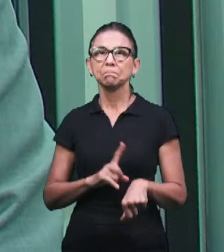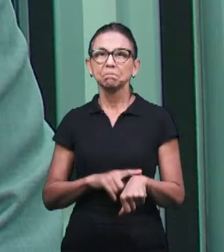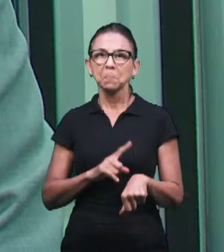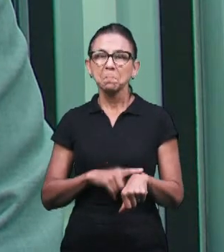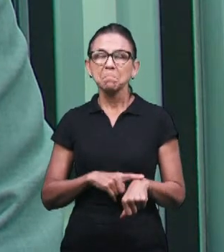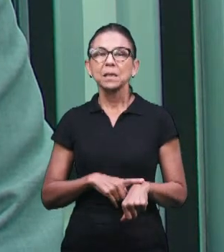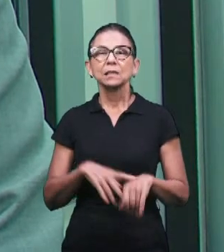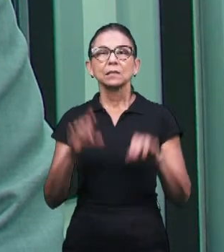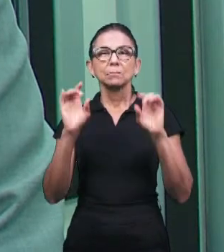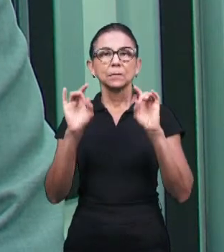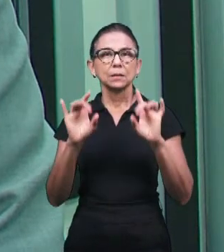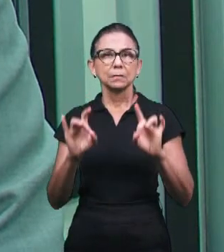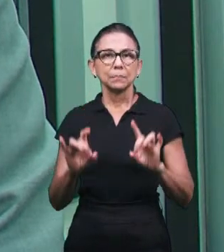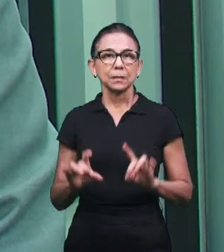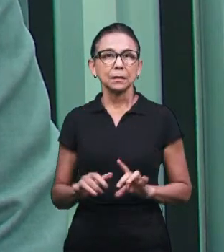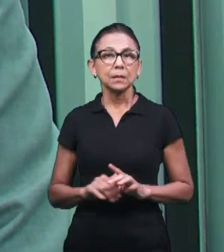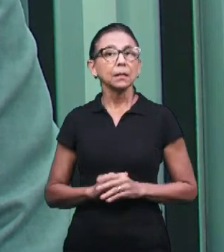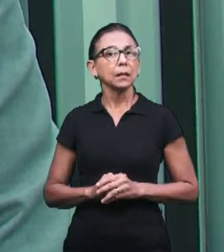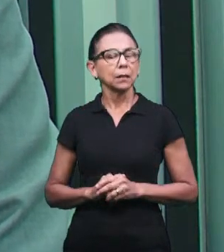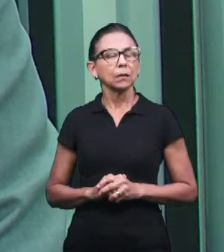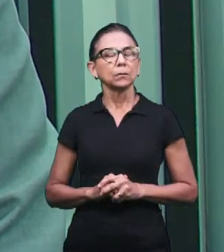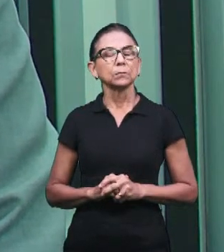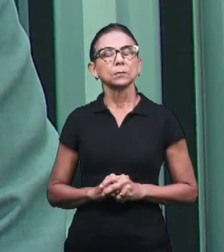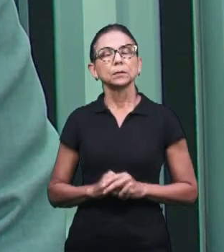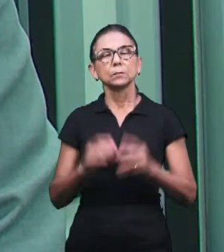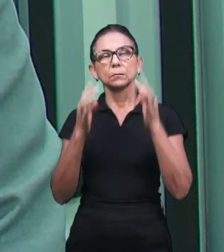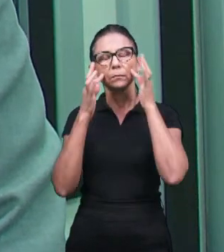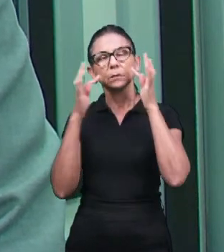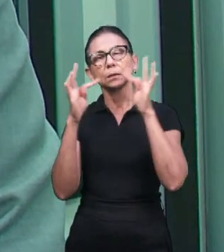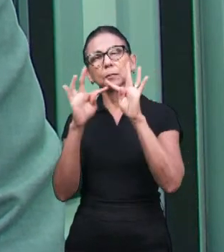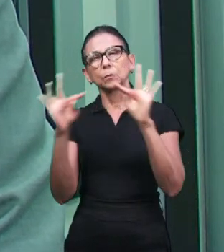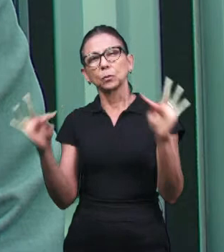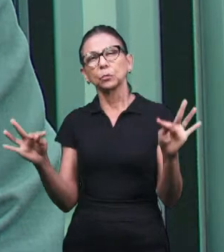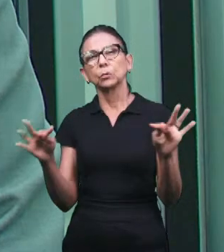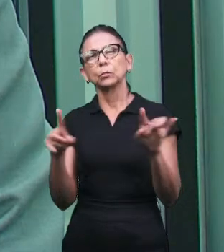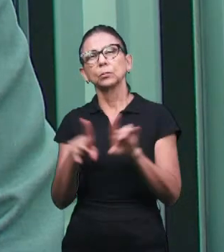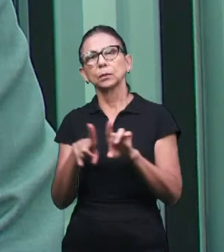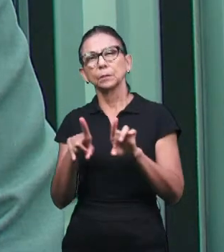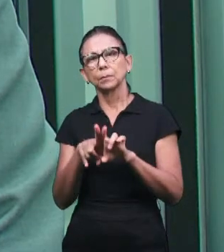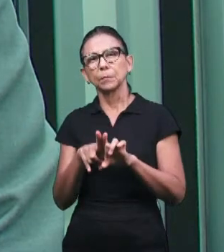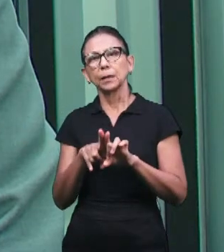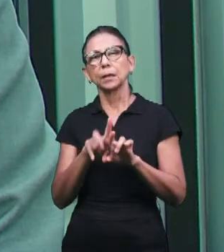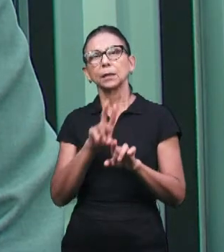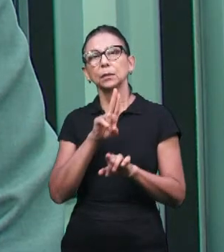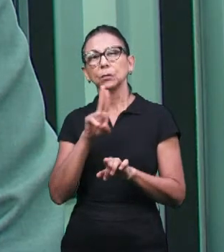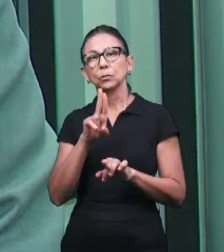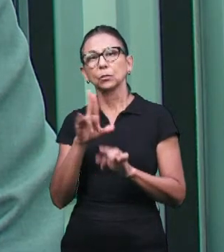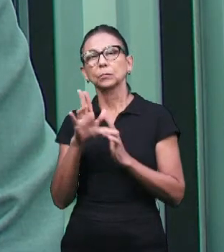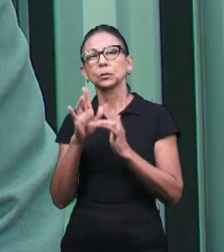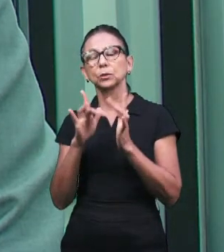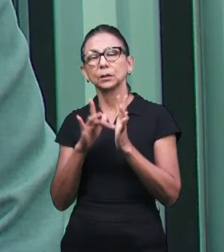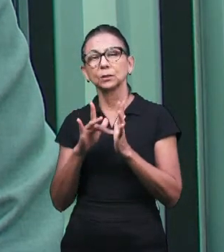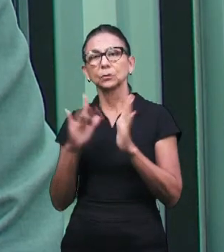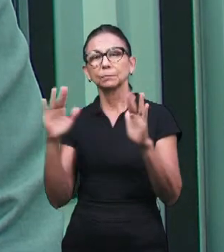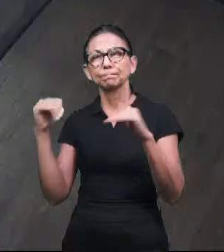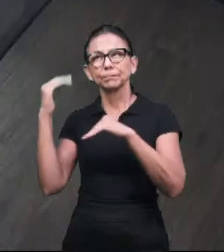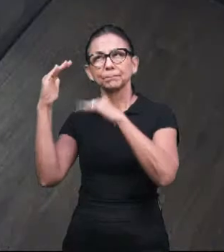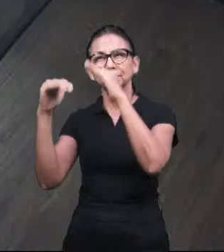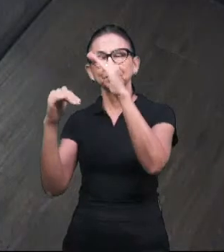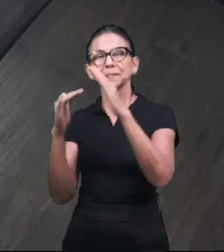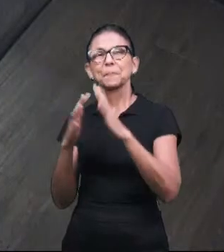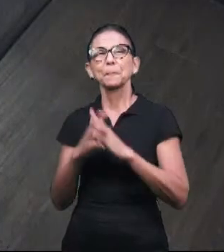igreja teve para anunciar, como fez de forma muito produtiva, o nome de Jesus como Salvador do homem.